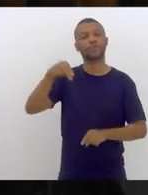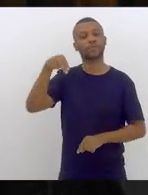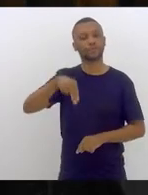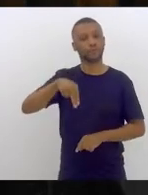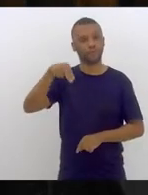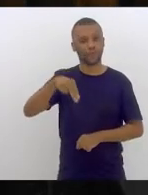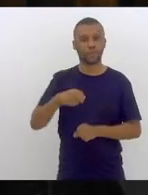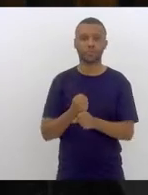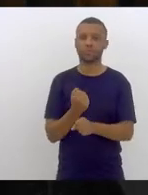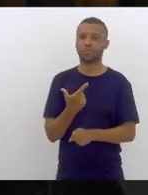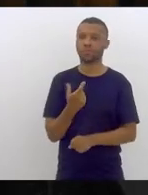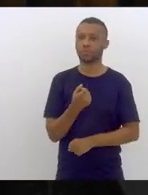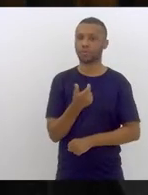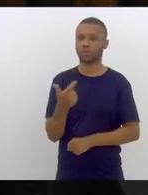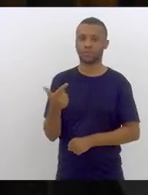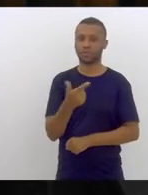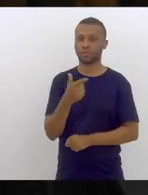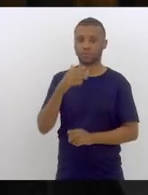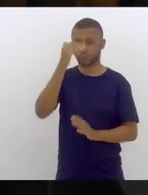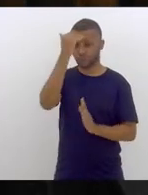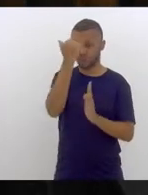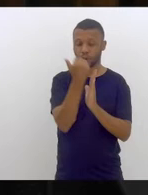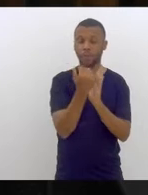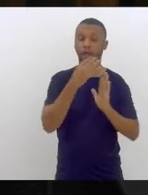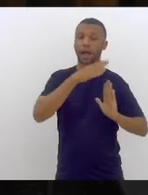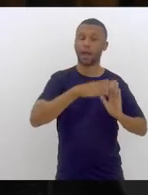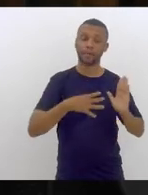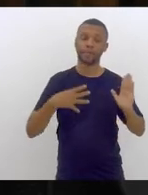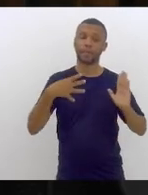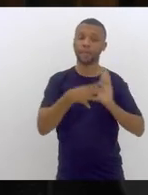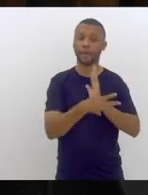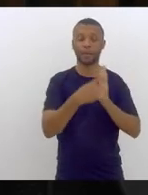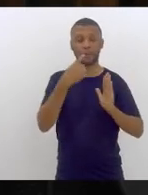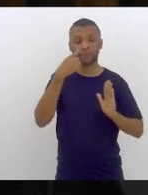conforme A tabela abaixo